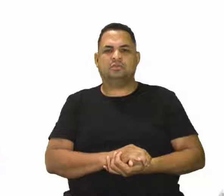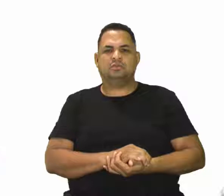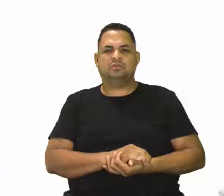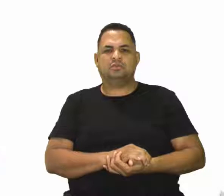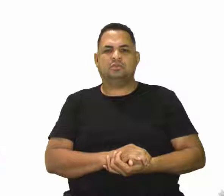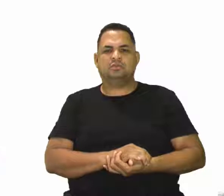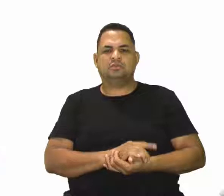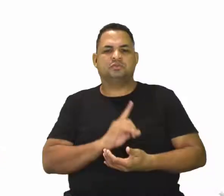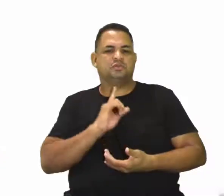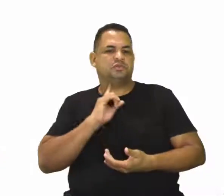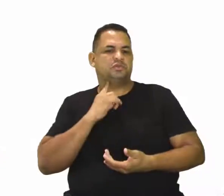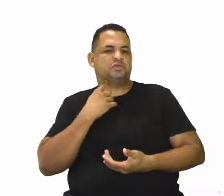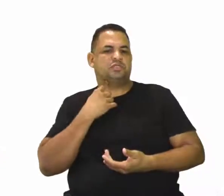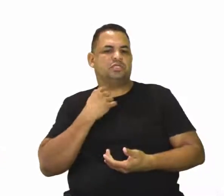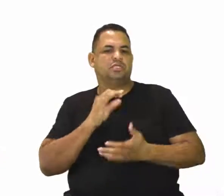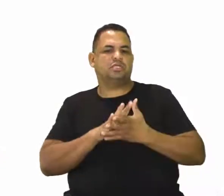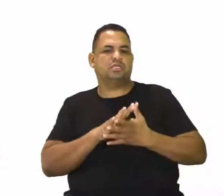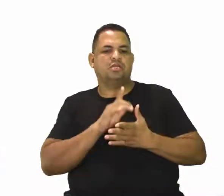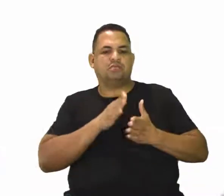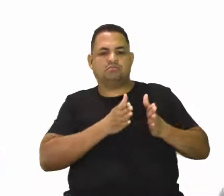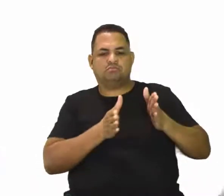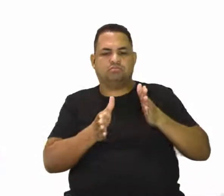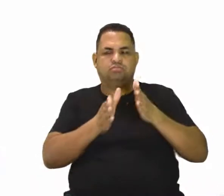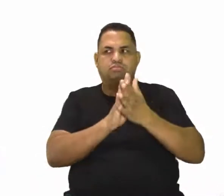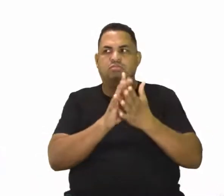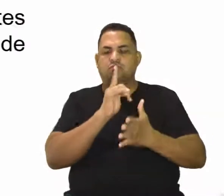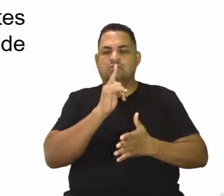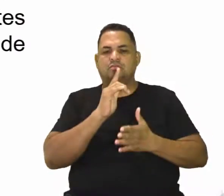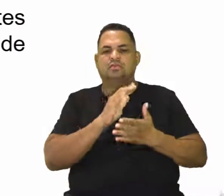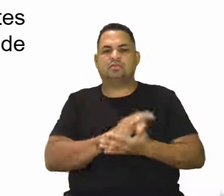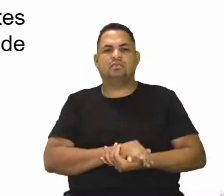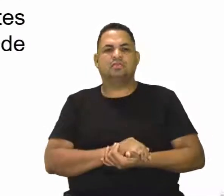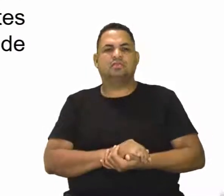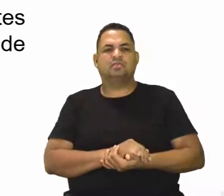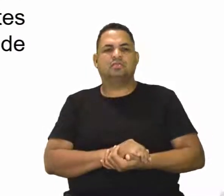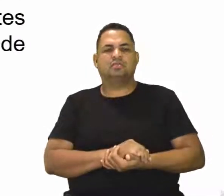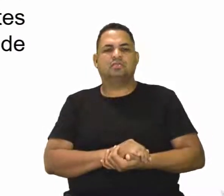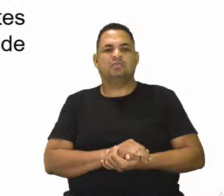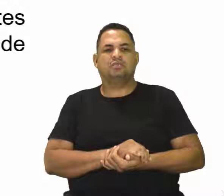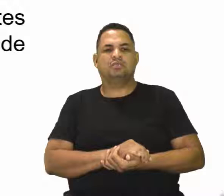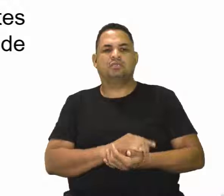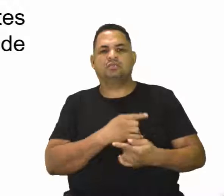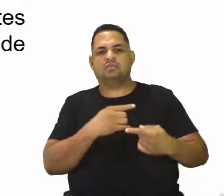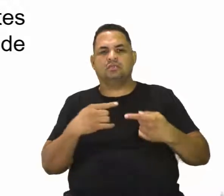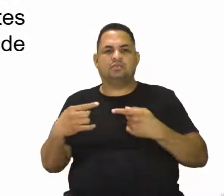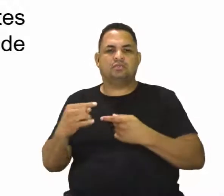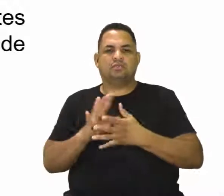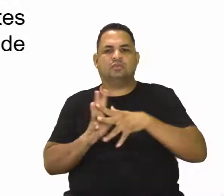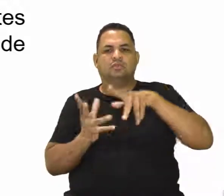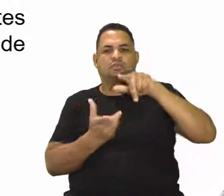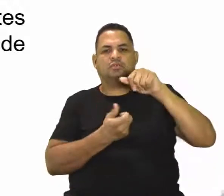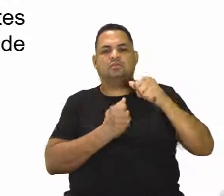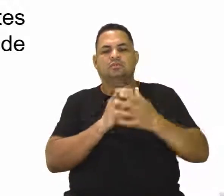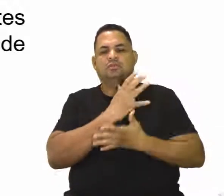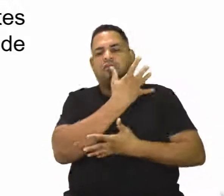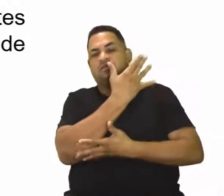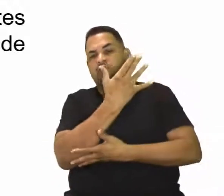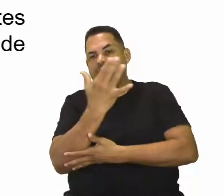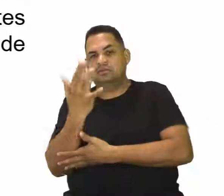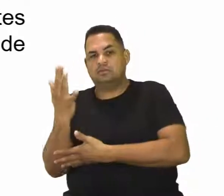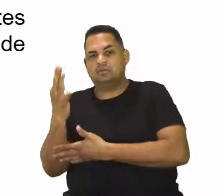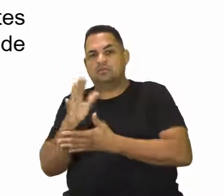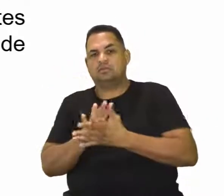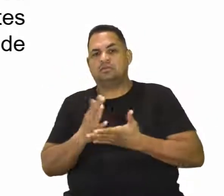contaminação dos nossos rios. Nossa, é muita coisa. A relação entre globalização e